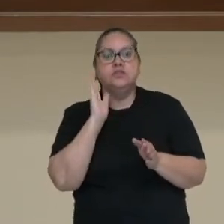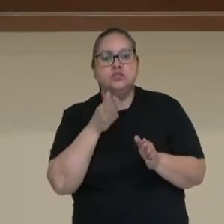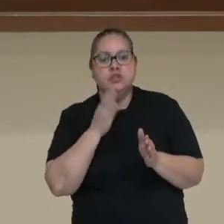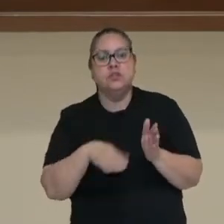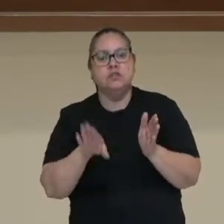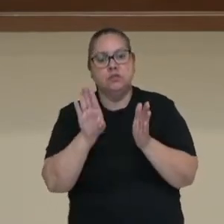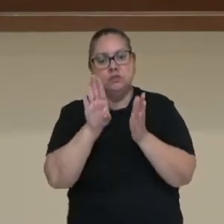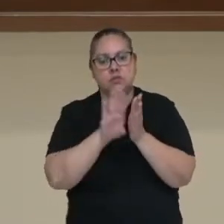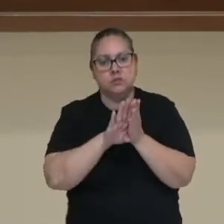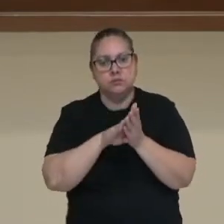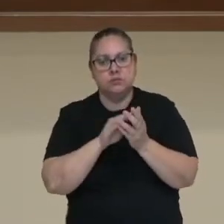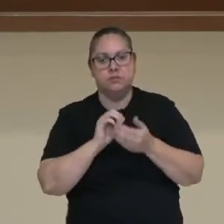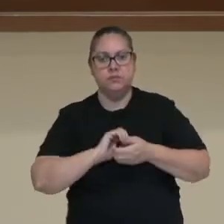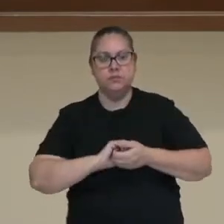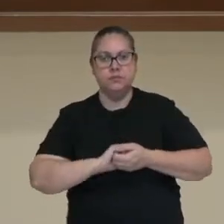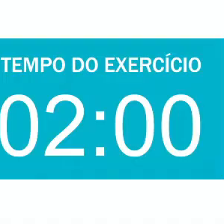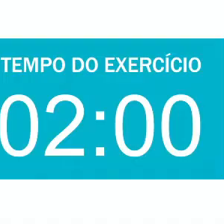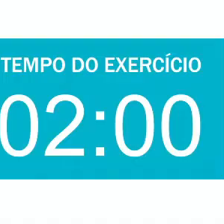em seguida com a correção.